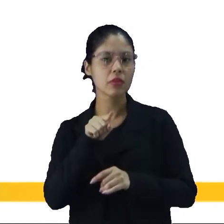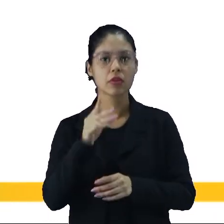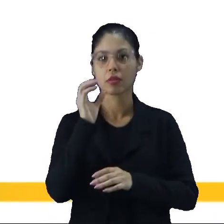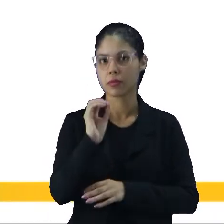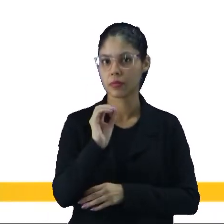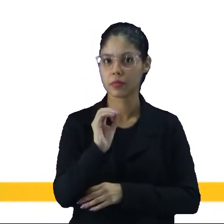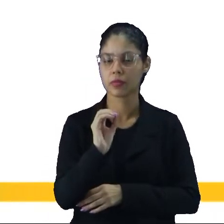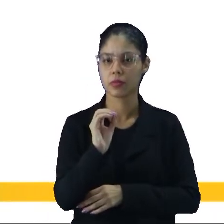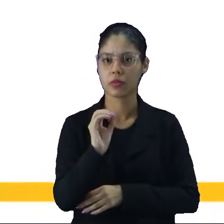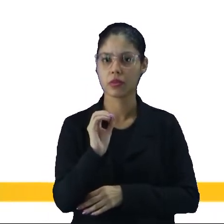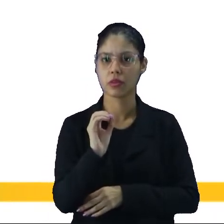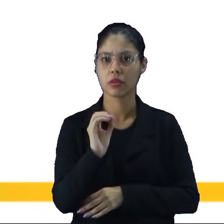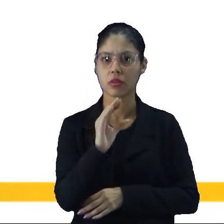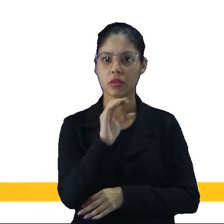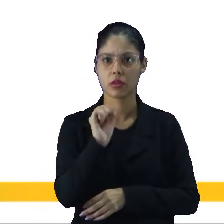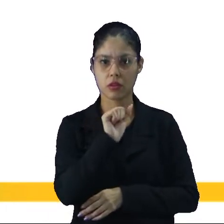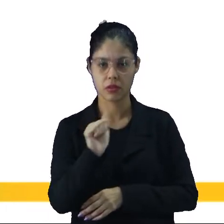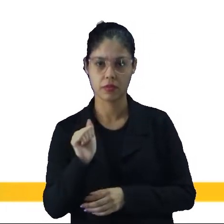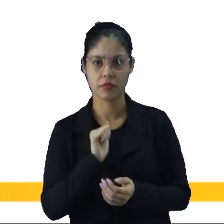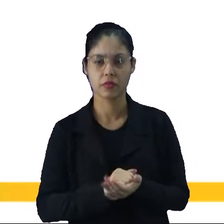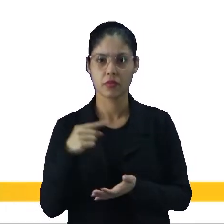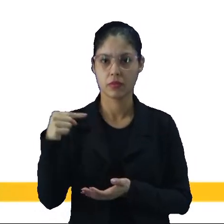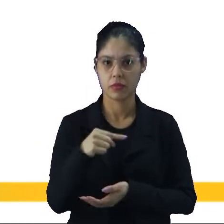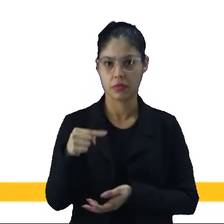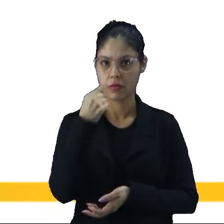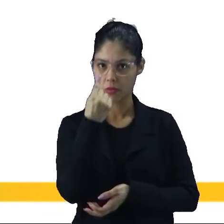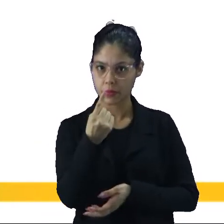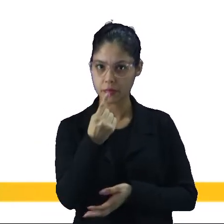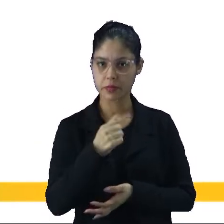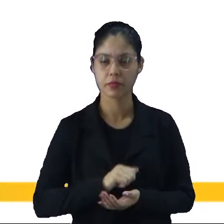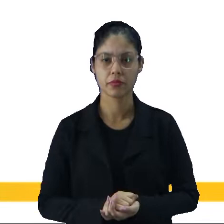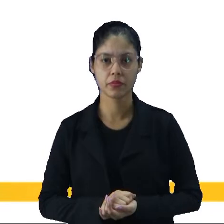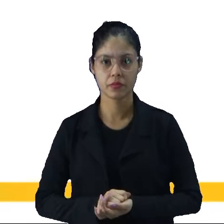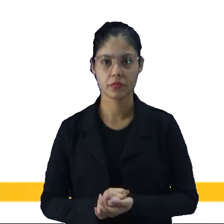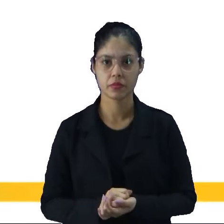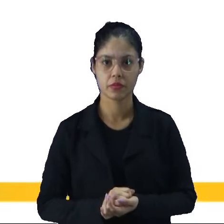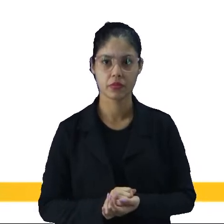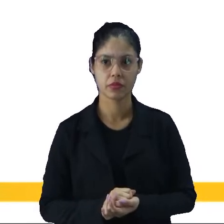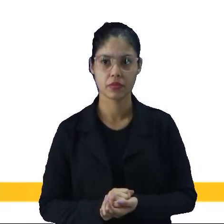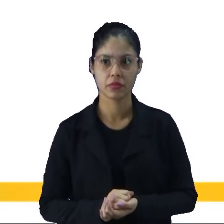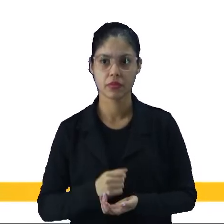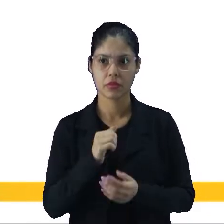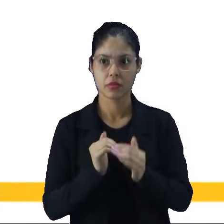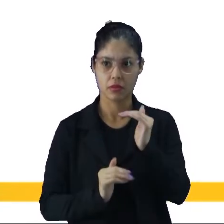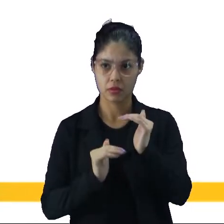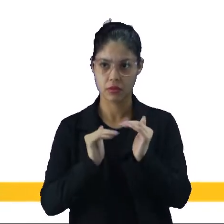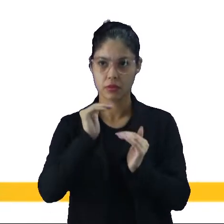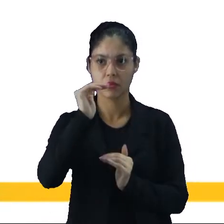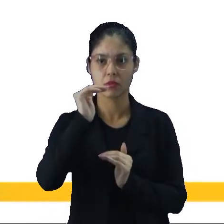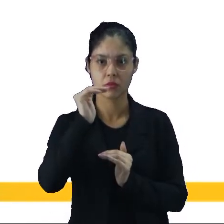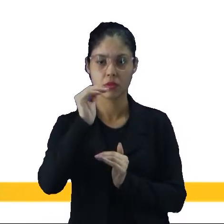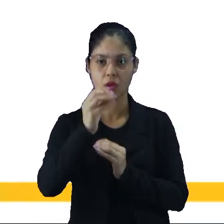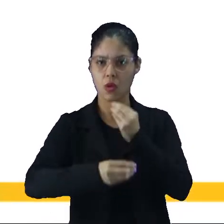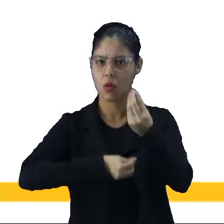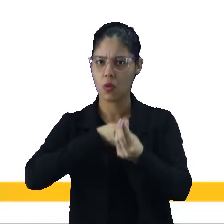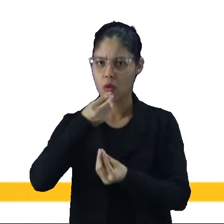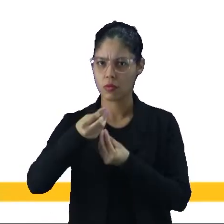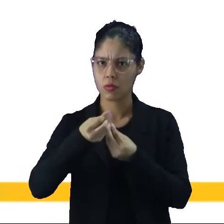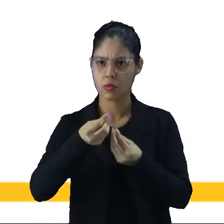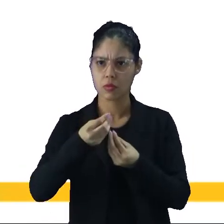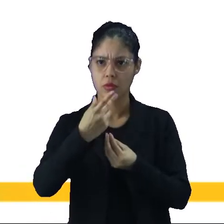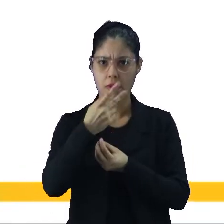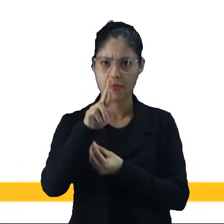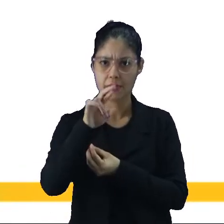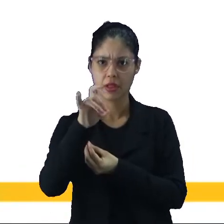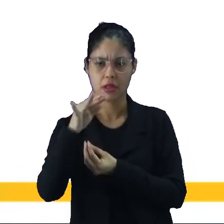é 0. O cosseno de π aqui é menos 1, ó. Aí vai subir novamente. É quase como se fosse uma